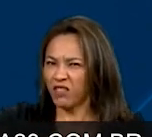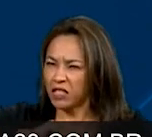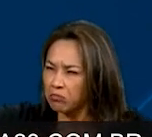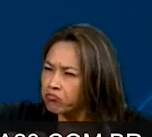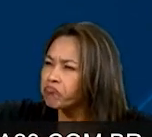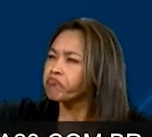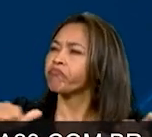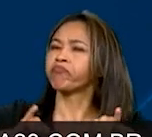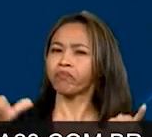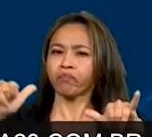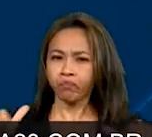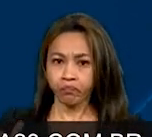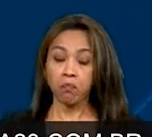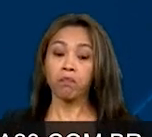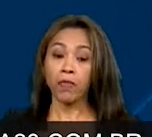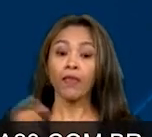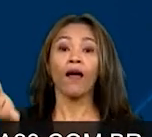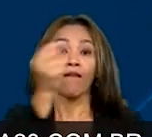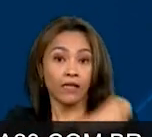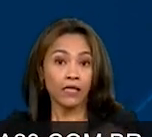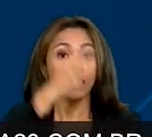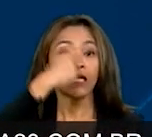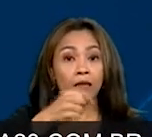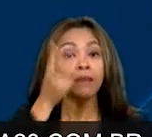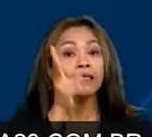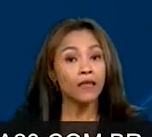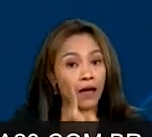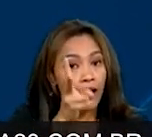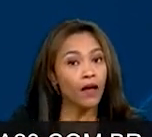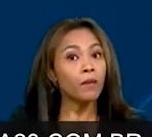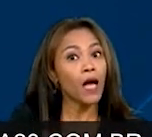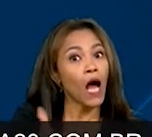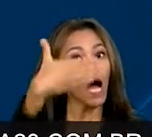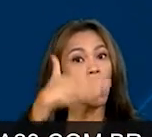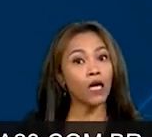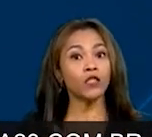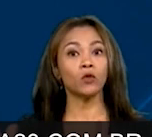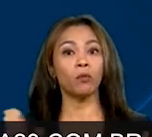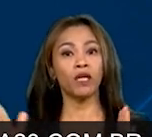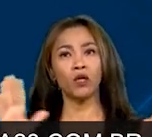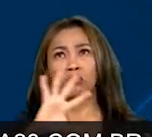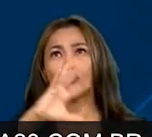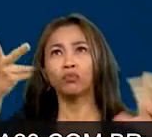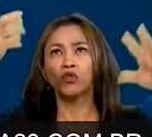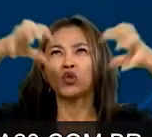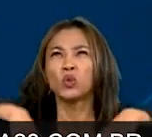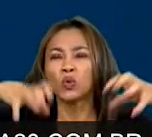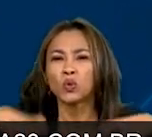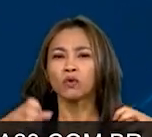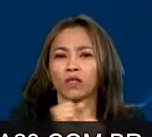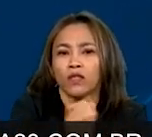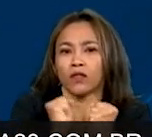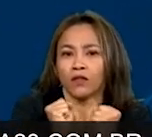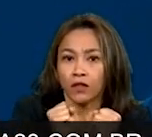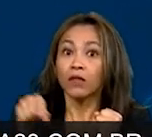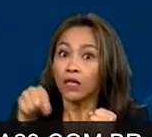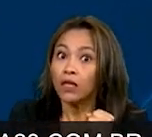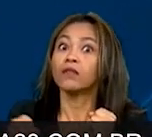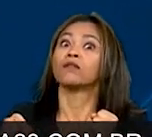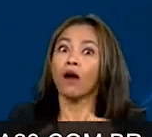intensificada. A vacina da gripe sempre acontece antes da chegada do inverno, quando aumentam os casos de